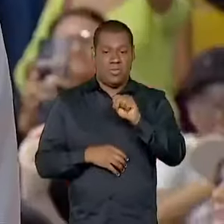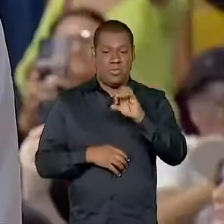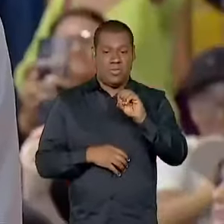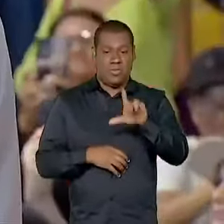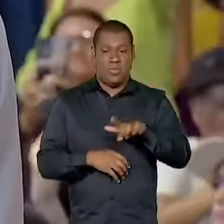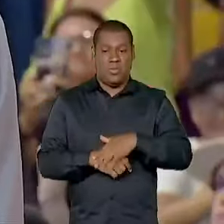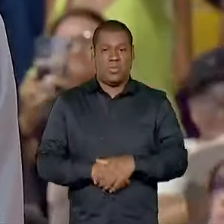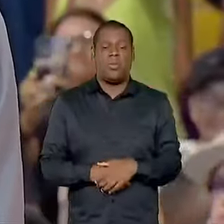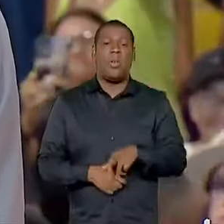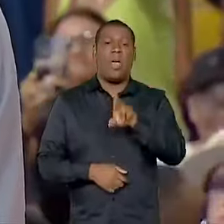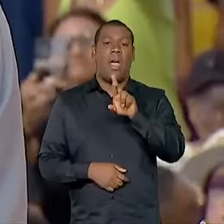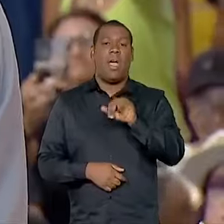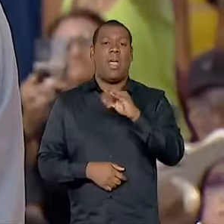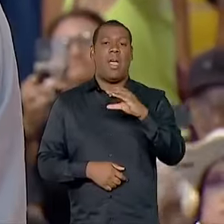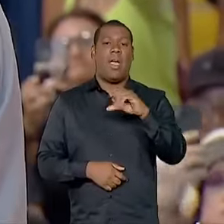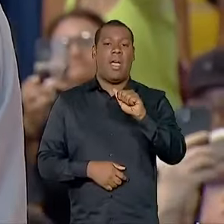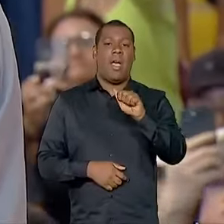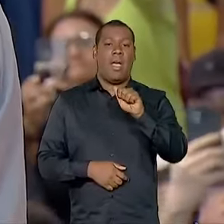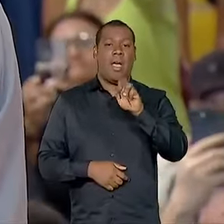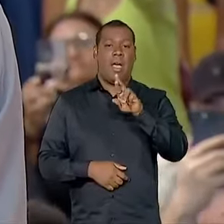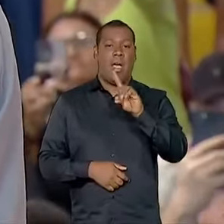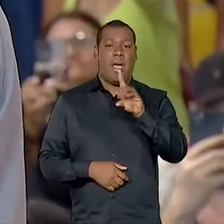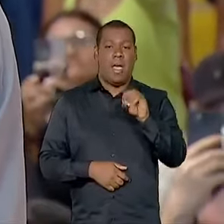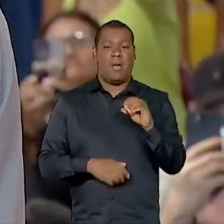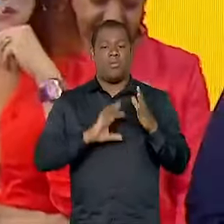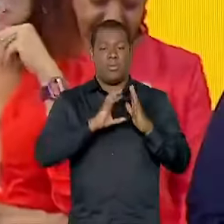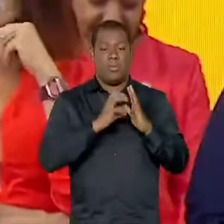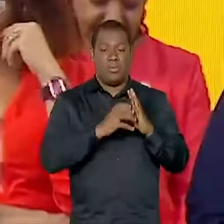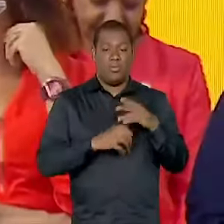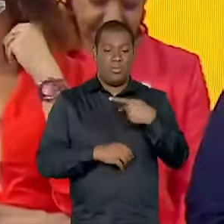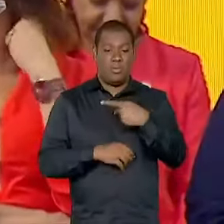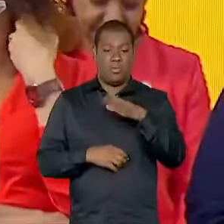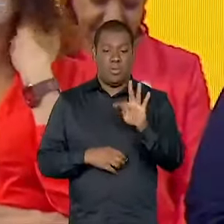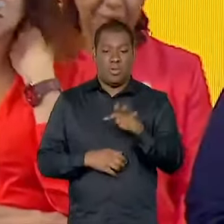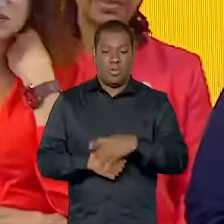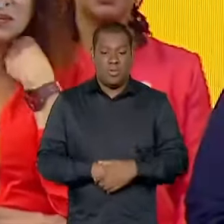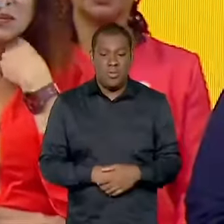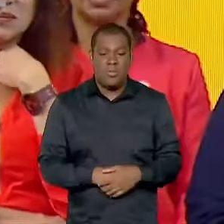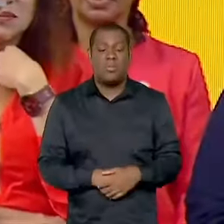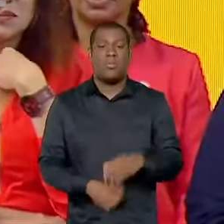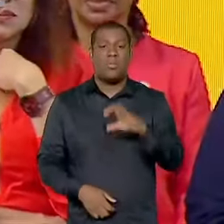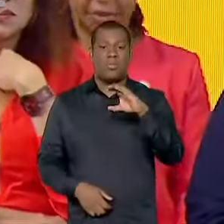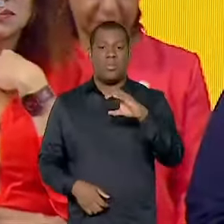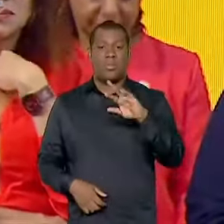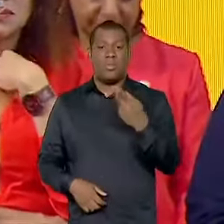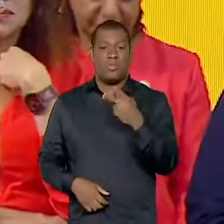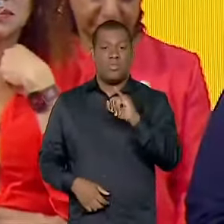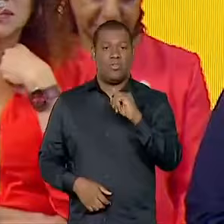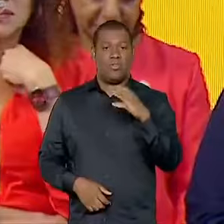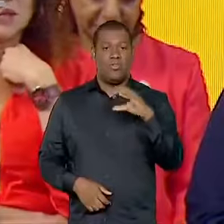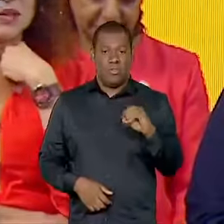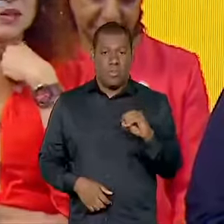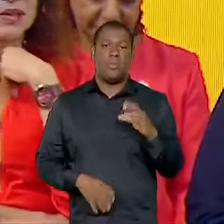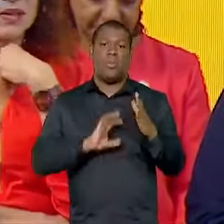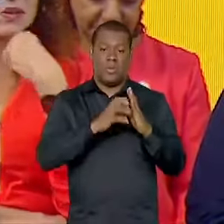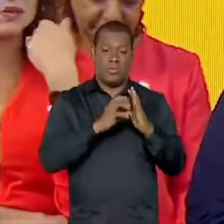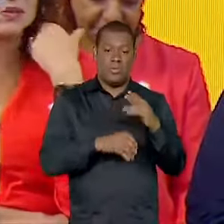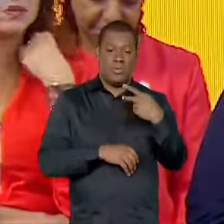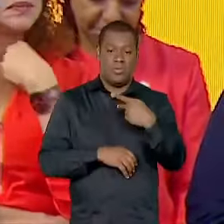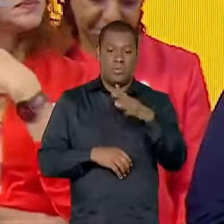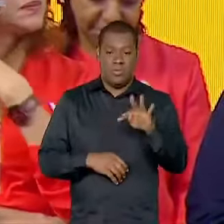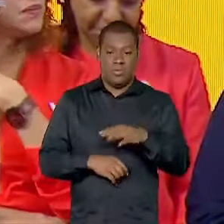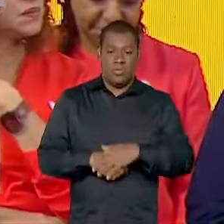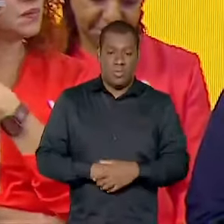Ricardo Valle, do PT, Gabriel Marques, do PT, Chico Vigilante, do PT e Fábio Félix,